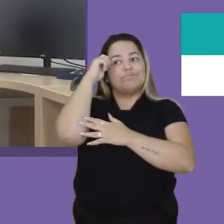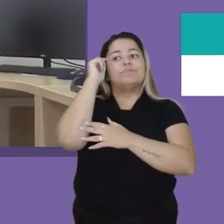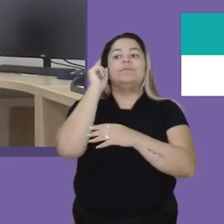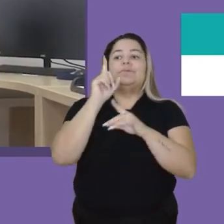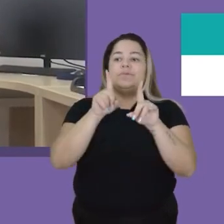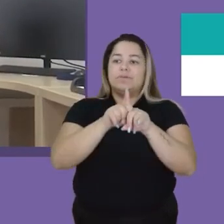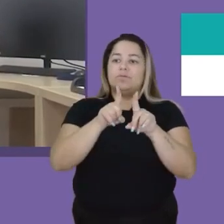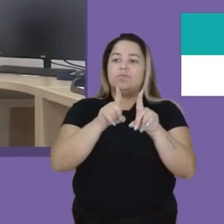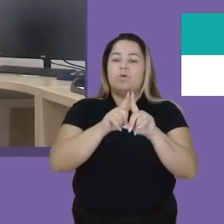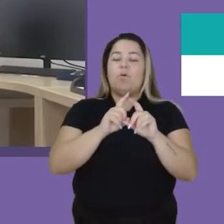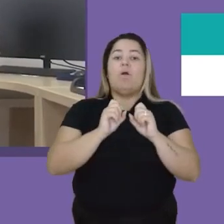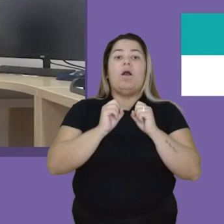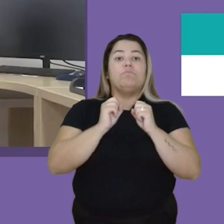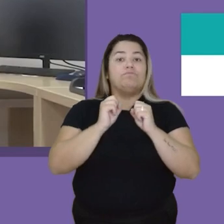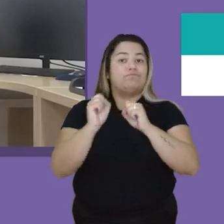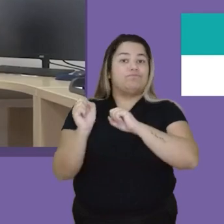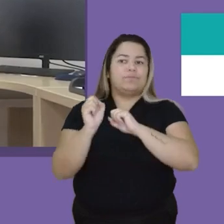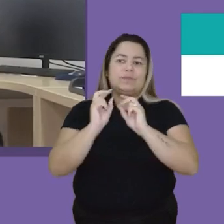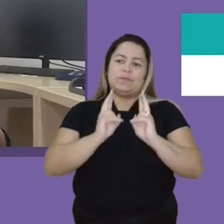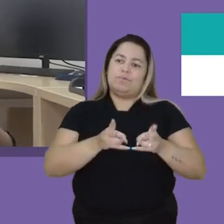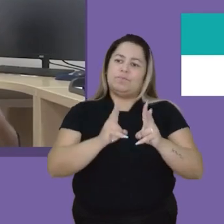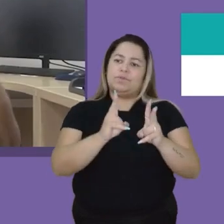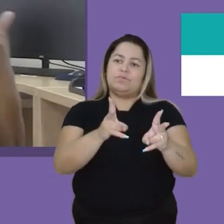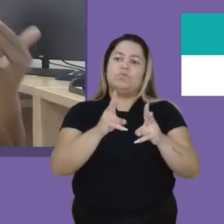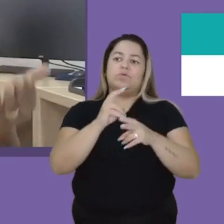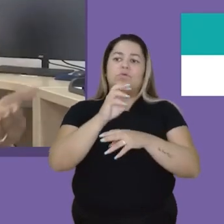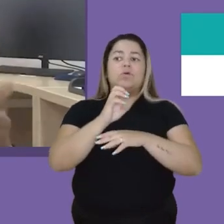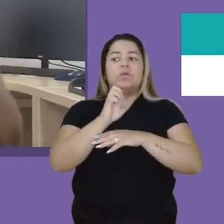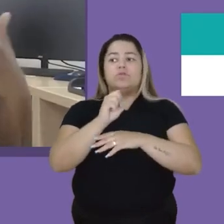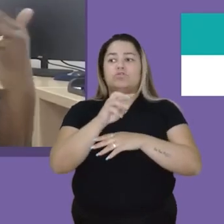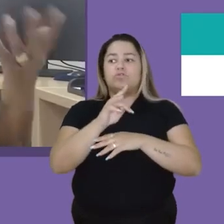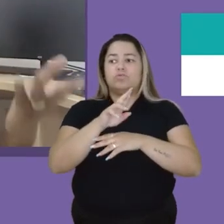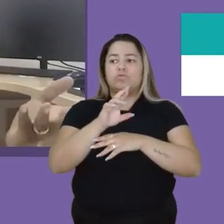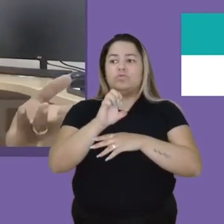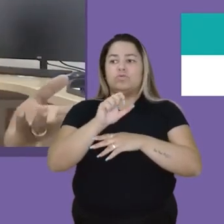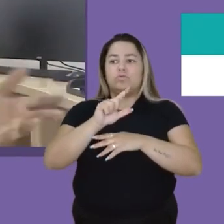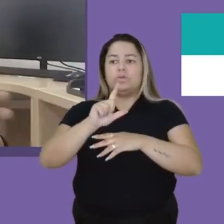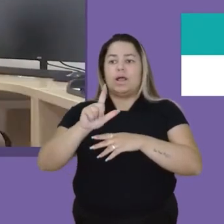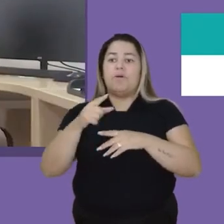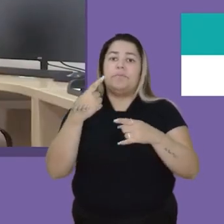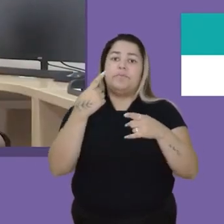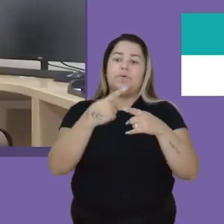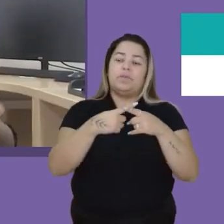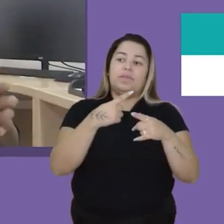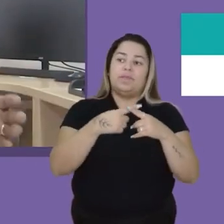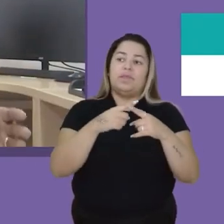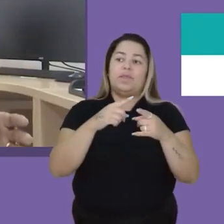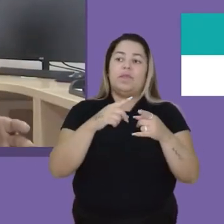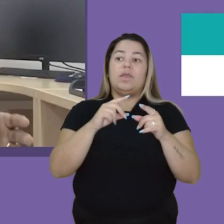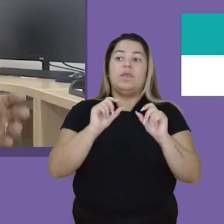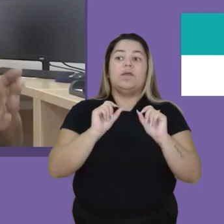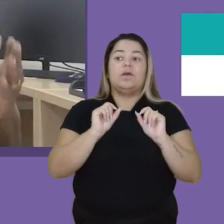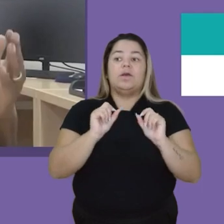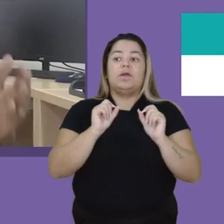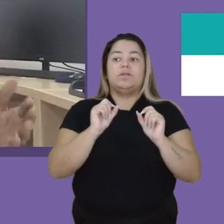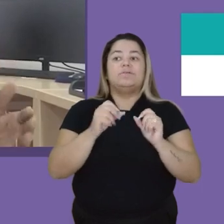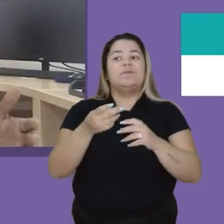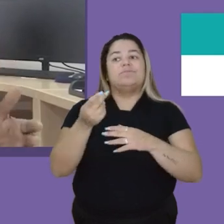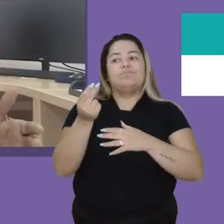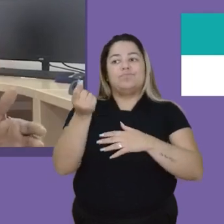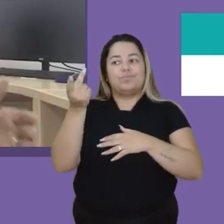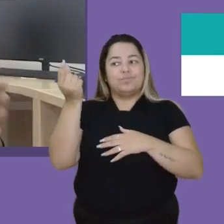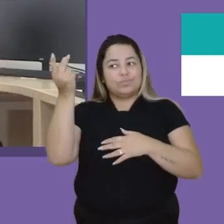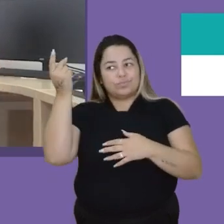coisa estrutural. Ele foi uma coisa estrutural, por quê? Porque desde